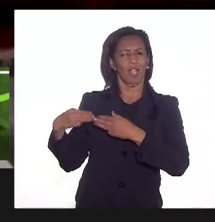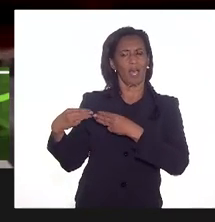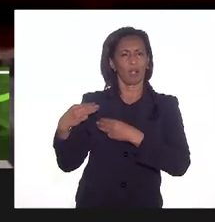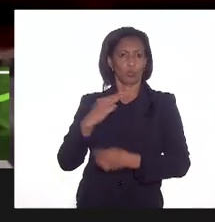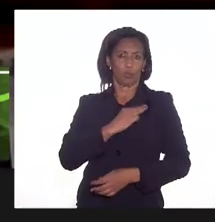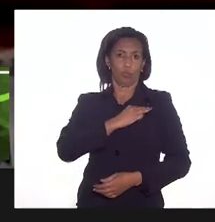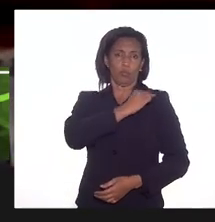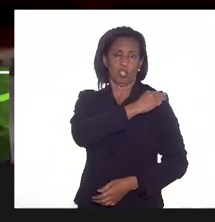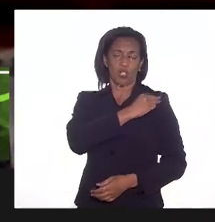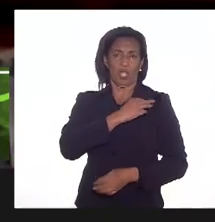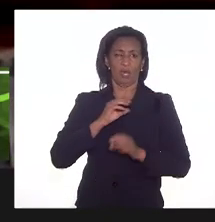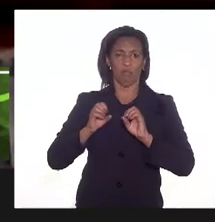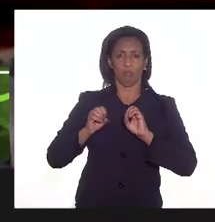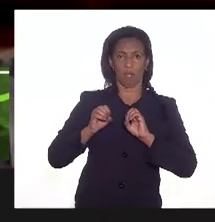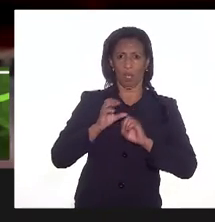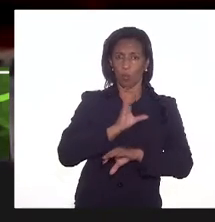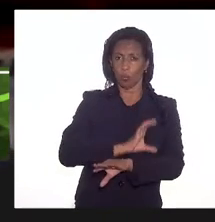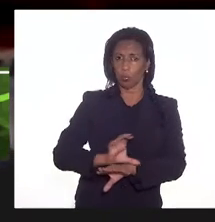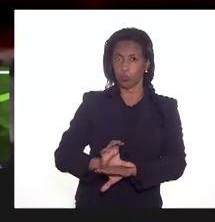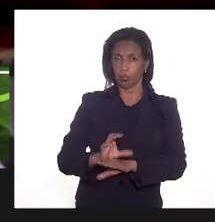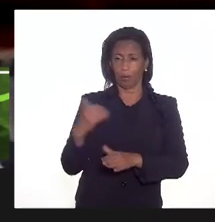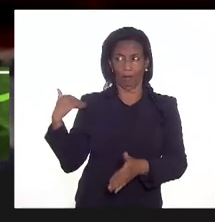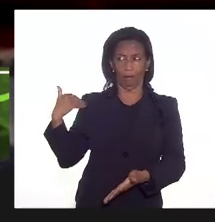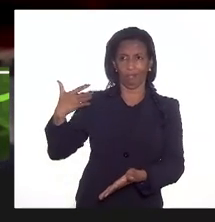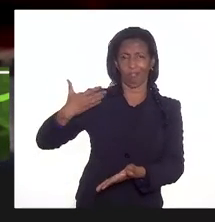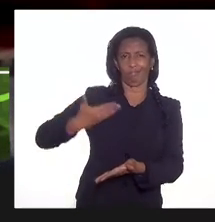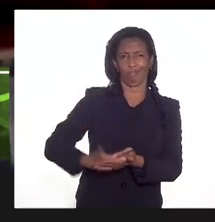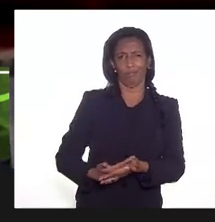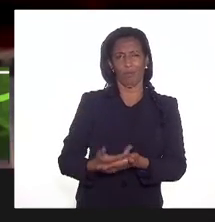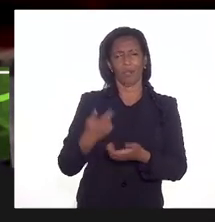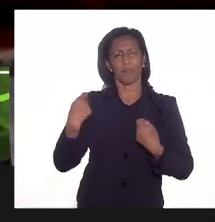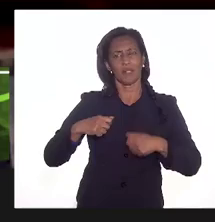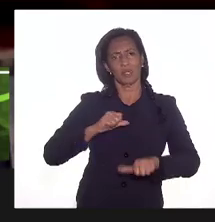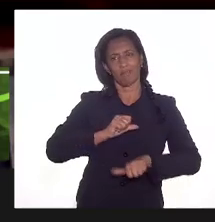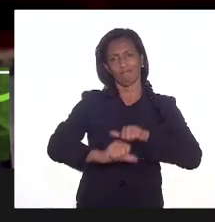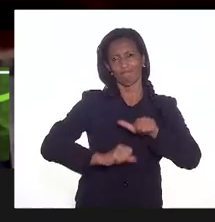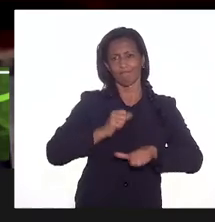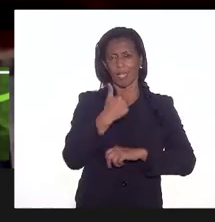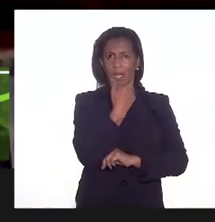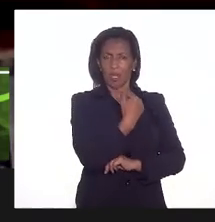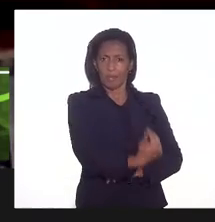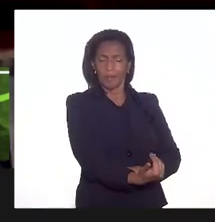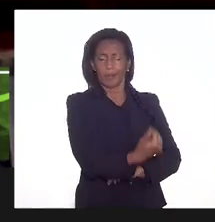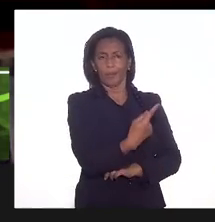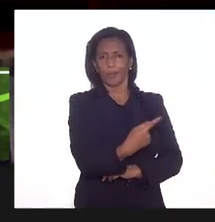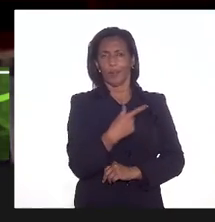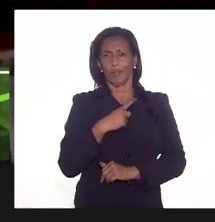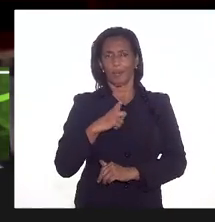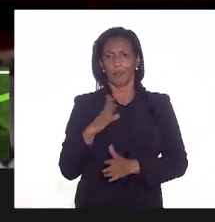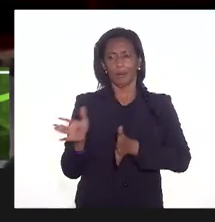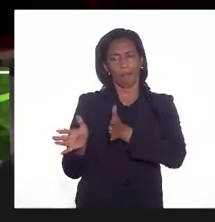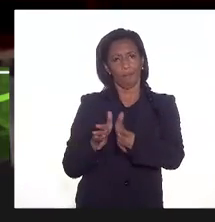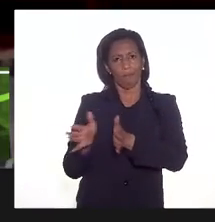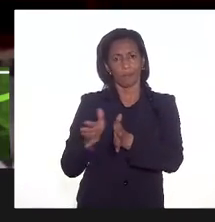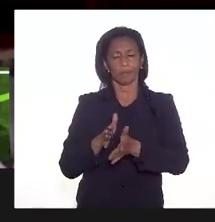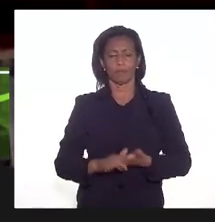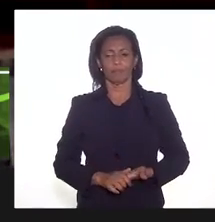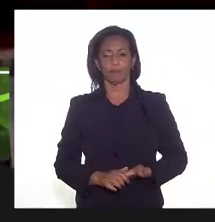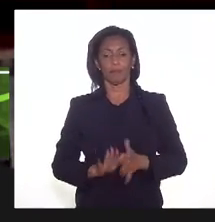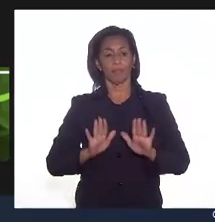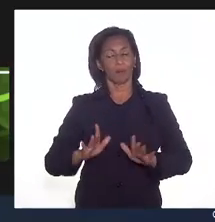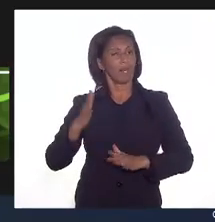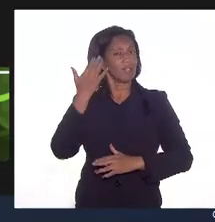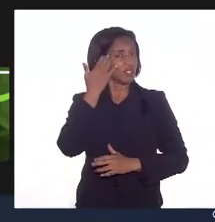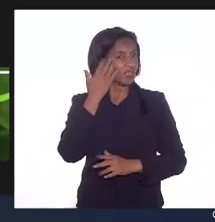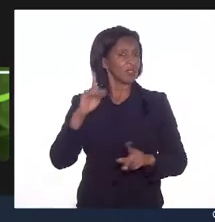lá atrás até o dia de hoje a gente vem tentando modificar as linguagens para ter mais acessibilidade mas